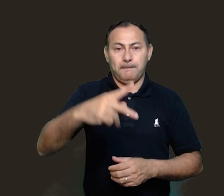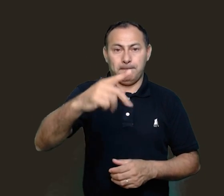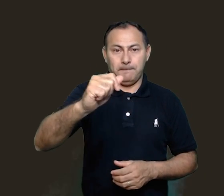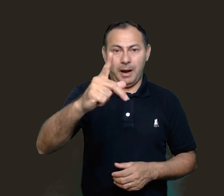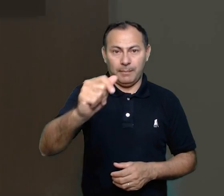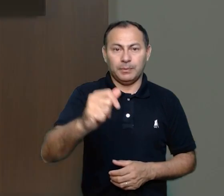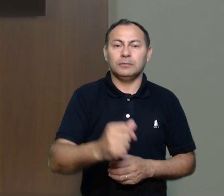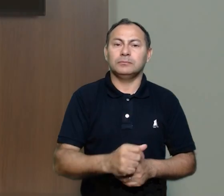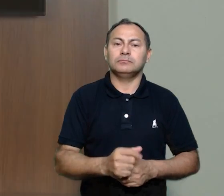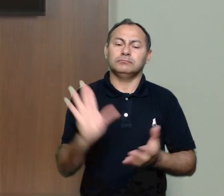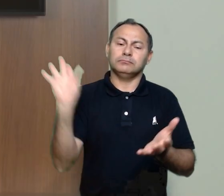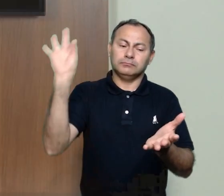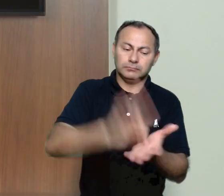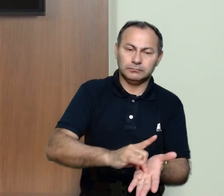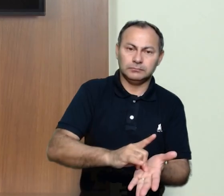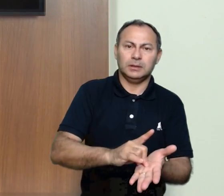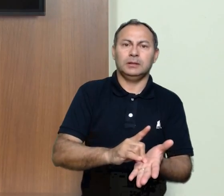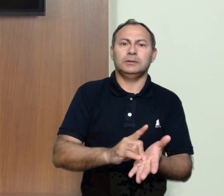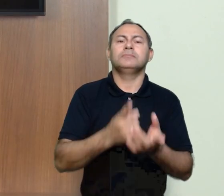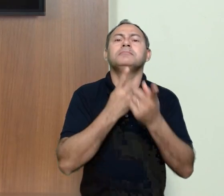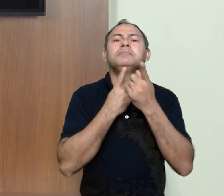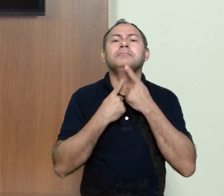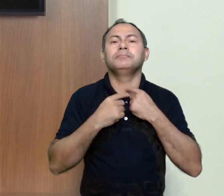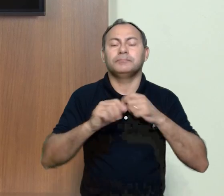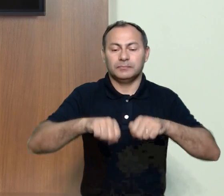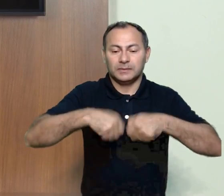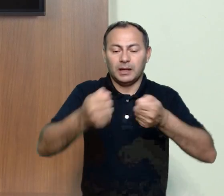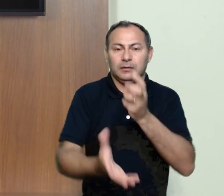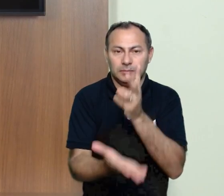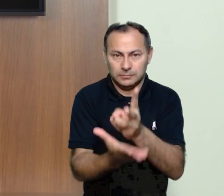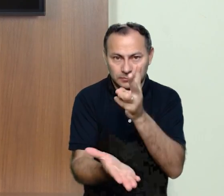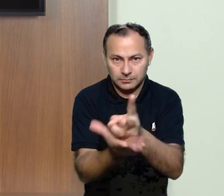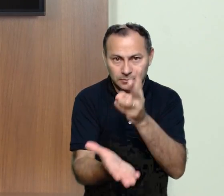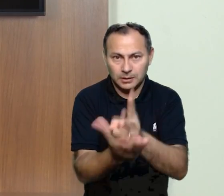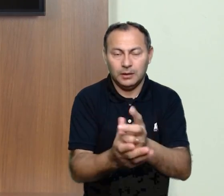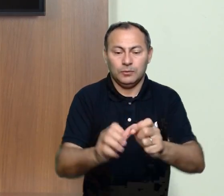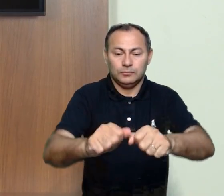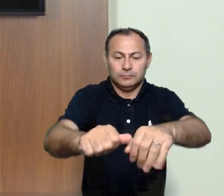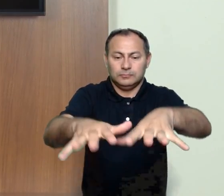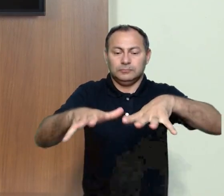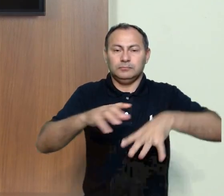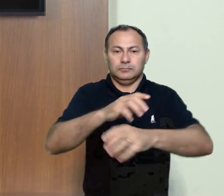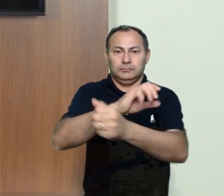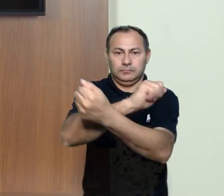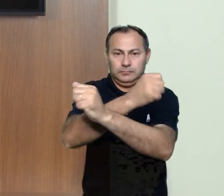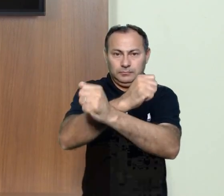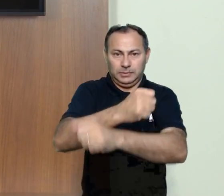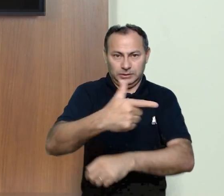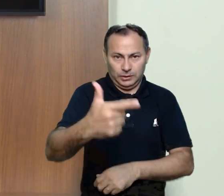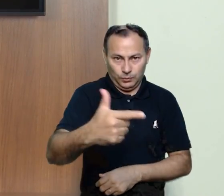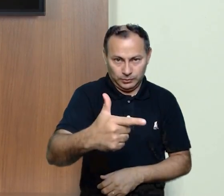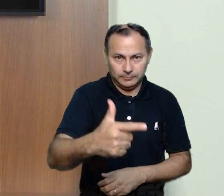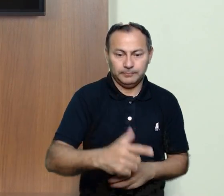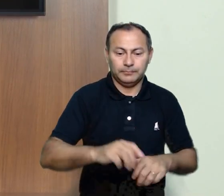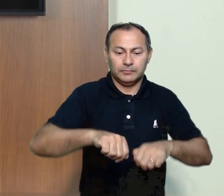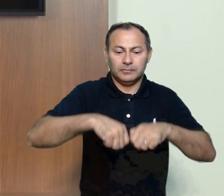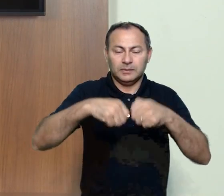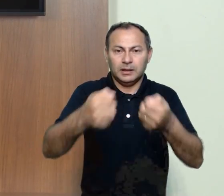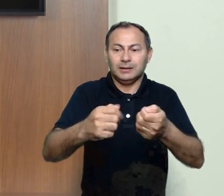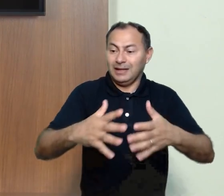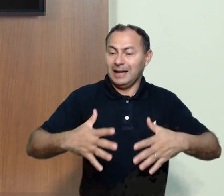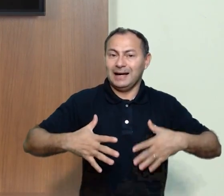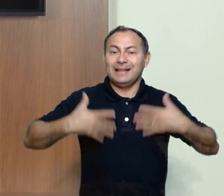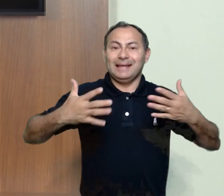Papa confirmou o seu desejo de dar continuidade ao Concílio Vaticano II, dando